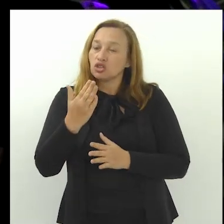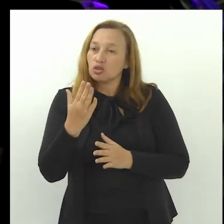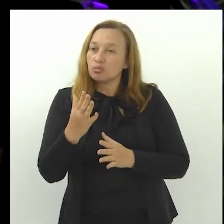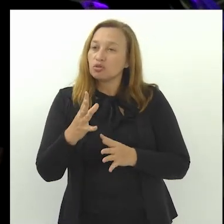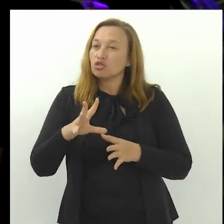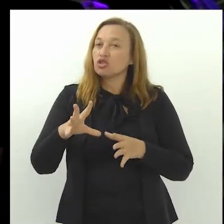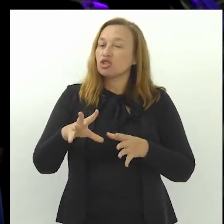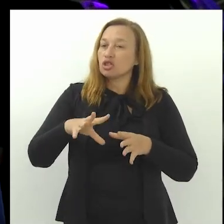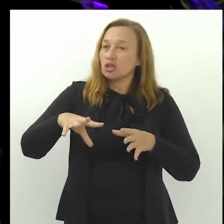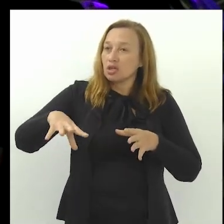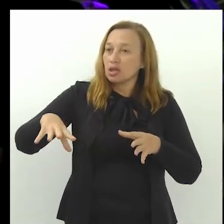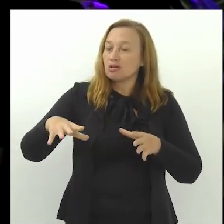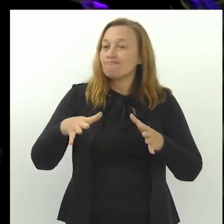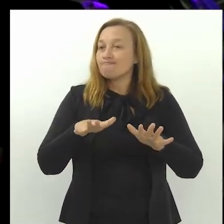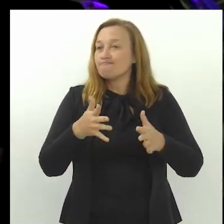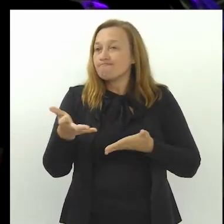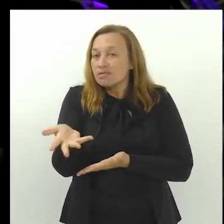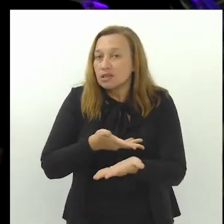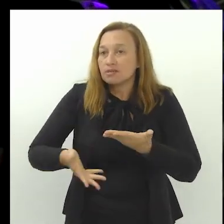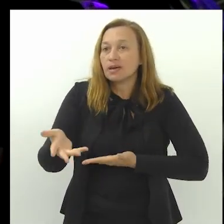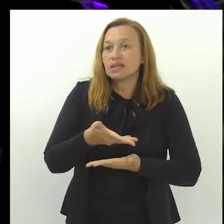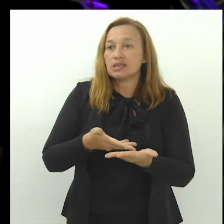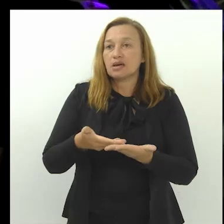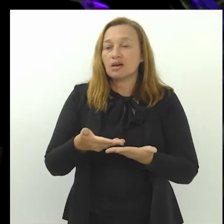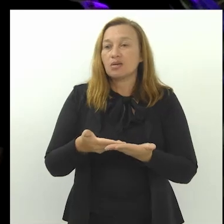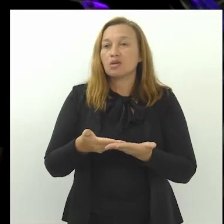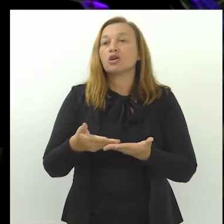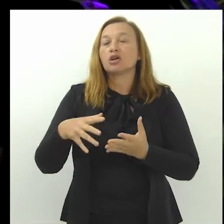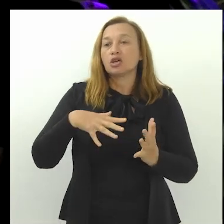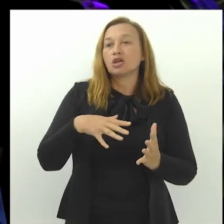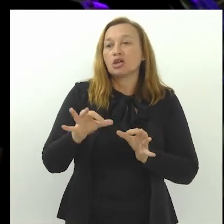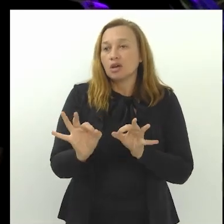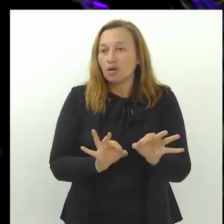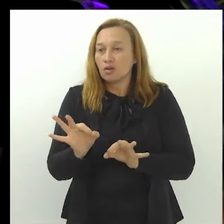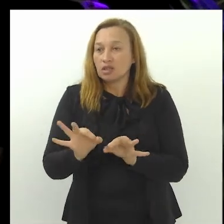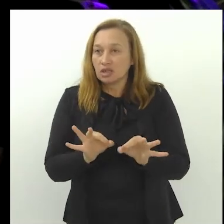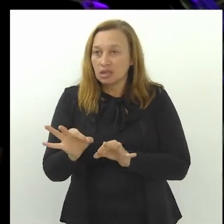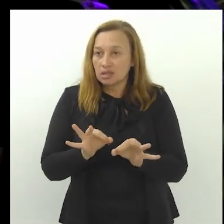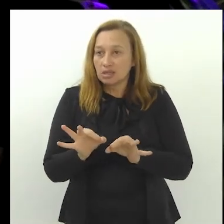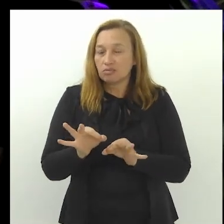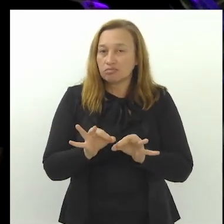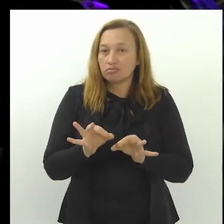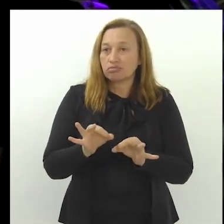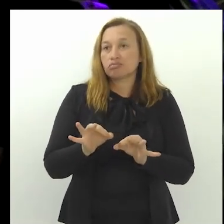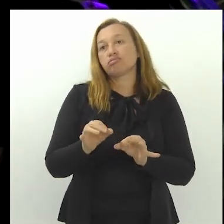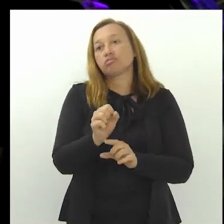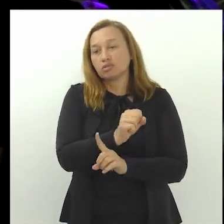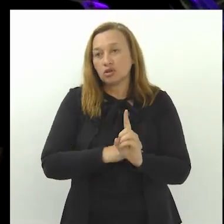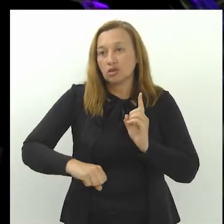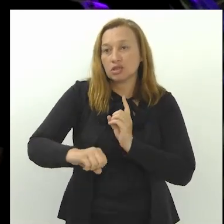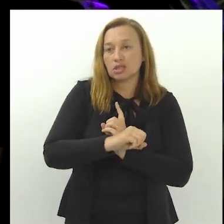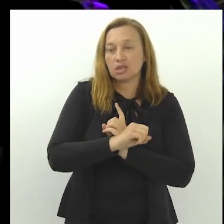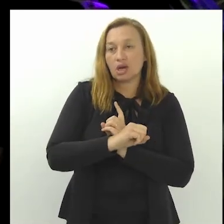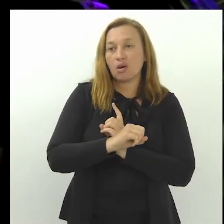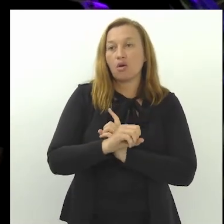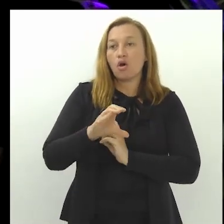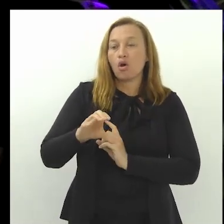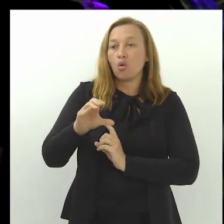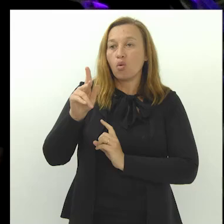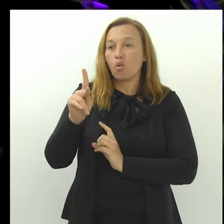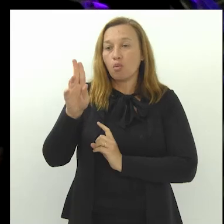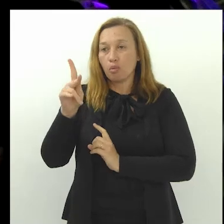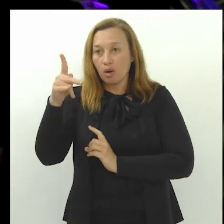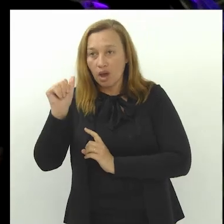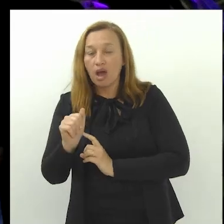de participação ainda mais efetiva, em que as organizações sociais conseguissem dialogar de uma forma mais direta ali com a cúpula